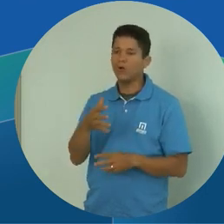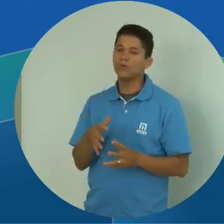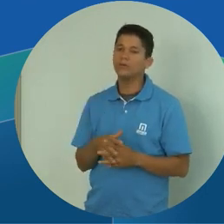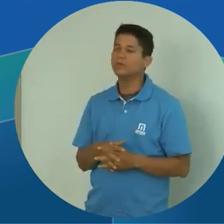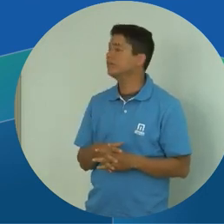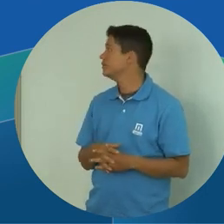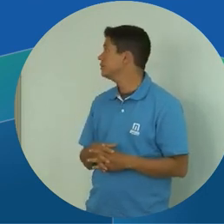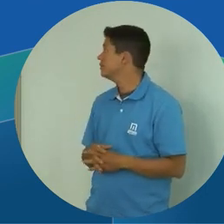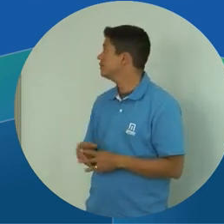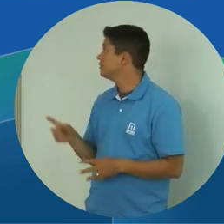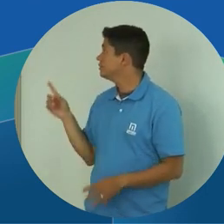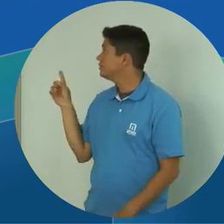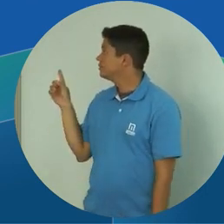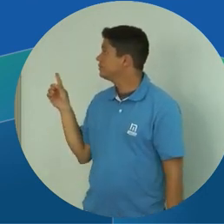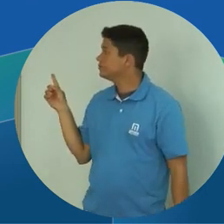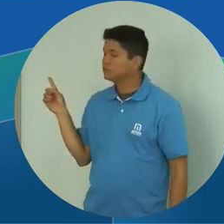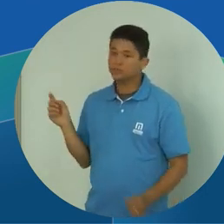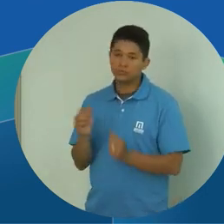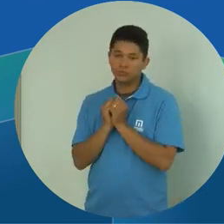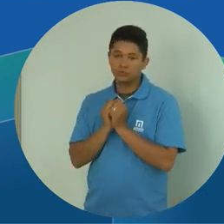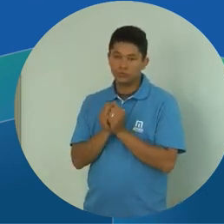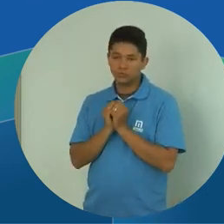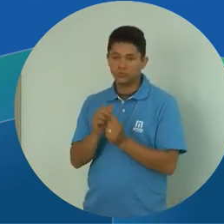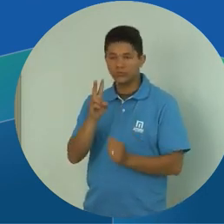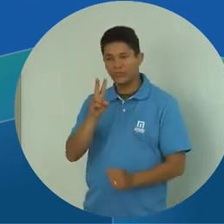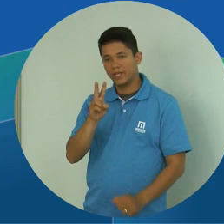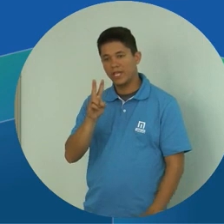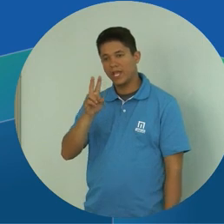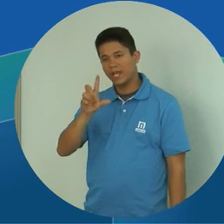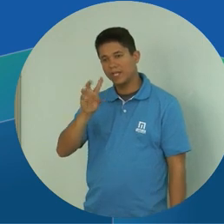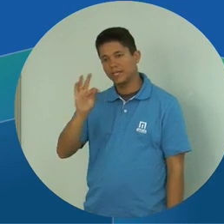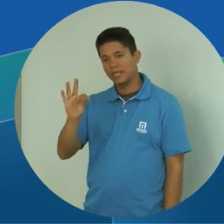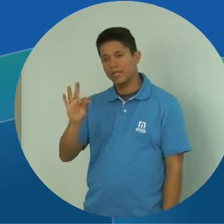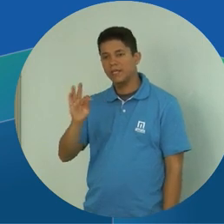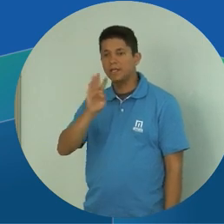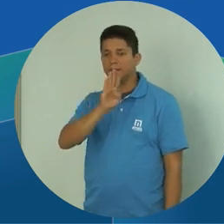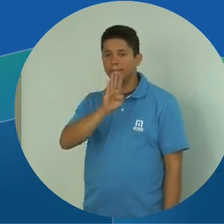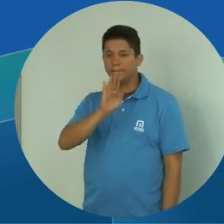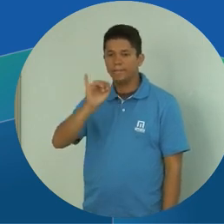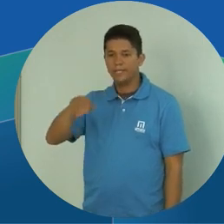VLB, o planejamento BIM 4D.